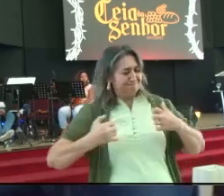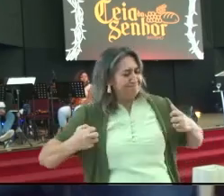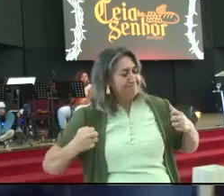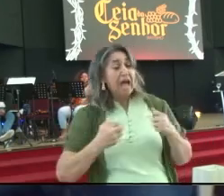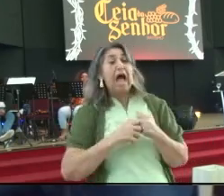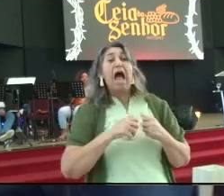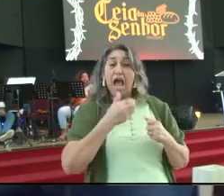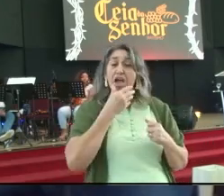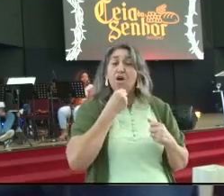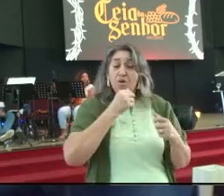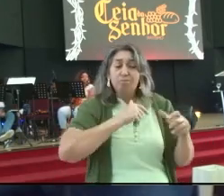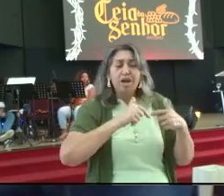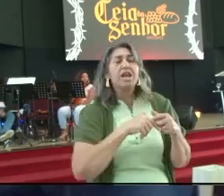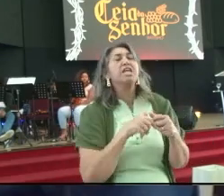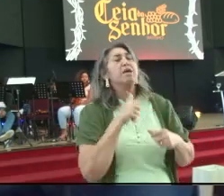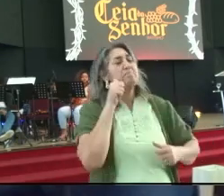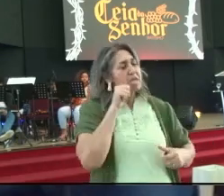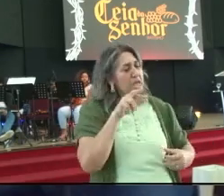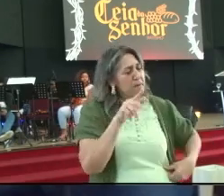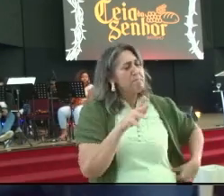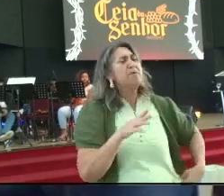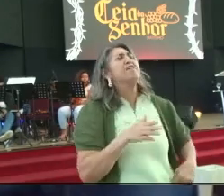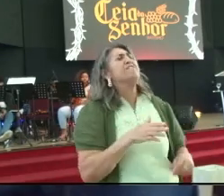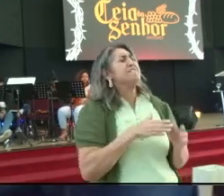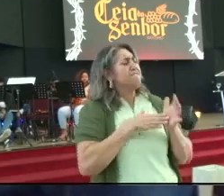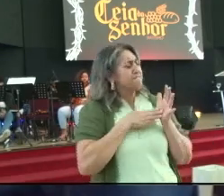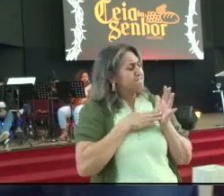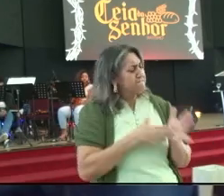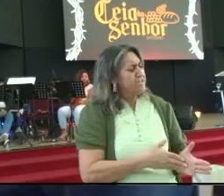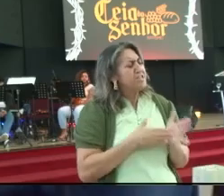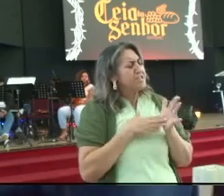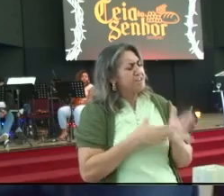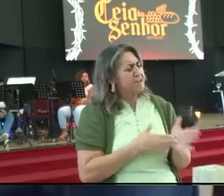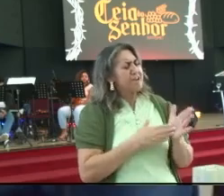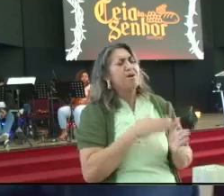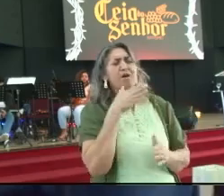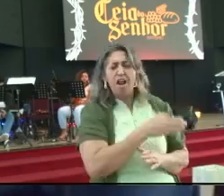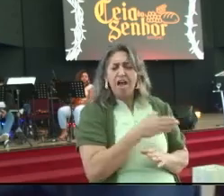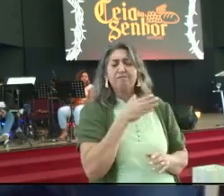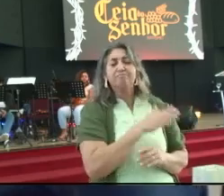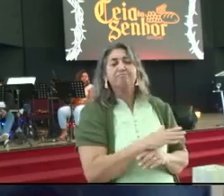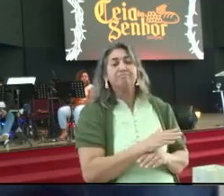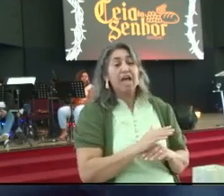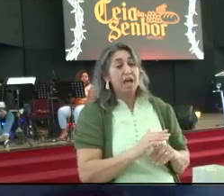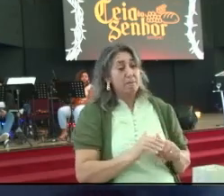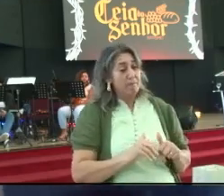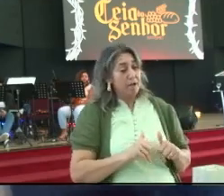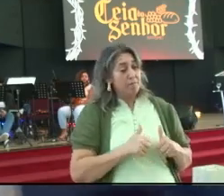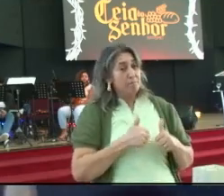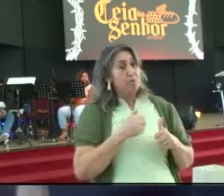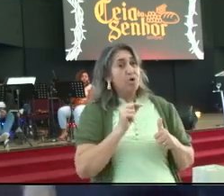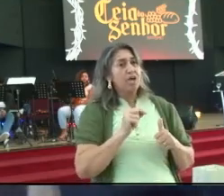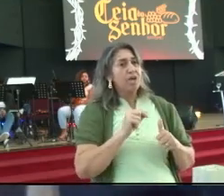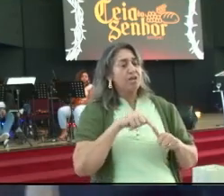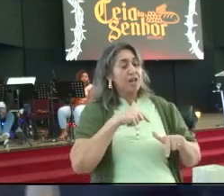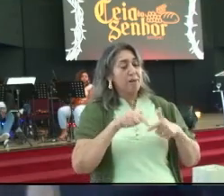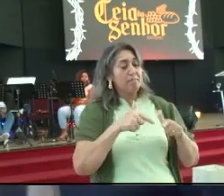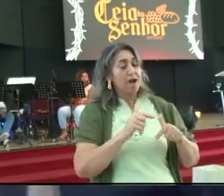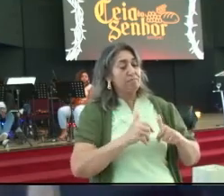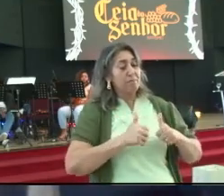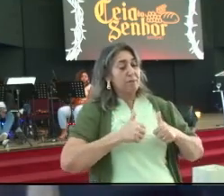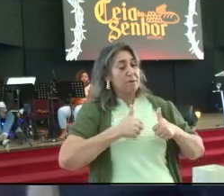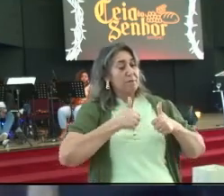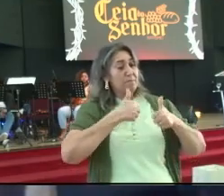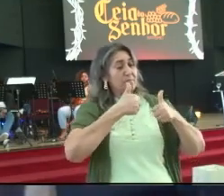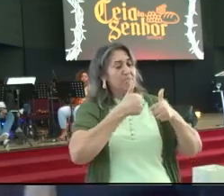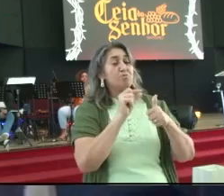meses. Raquel lá, fiel com o Sérgio. Melhorou um pouquinho de emprego, o Sérgio virou contador